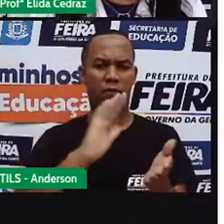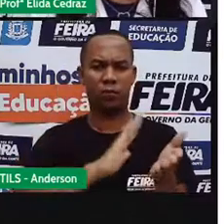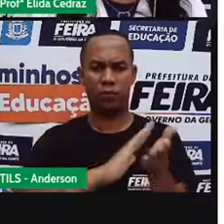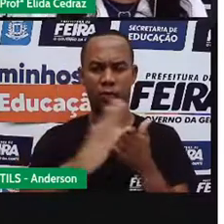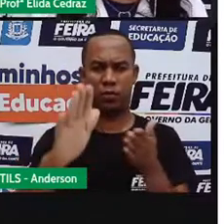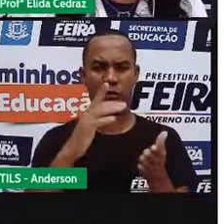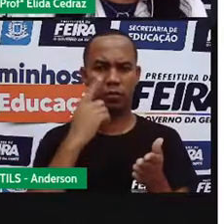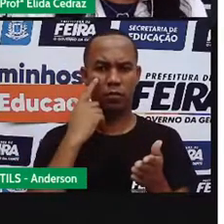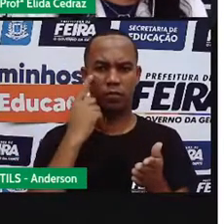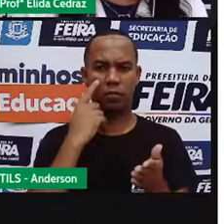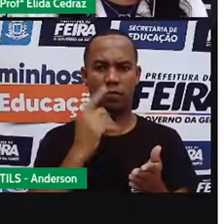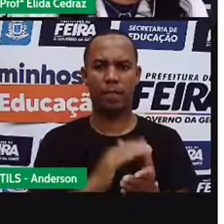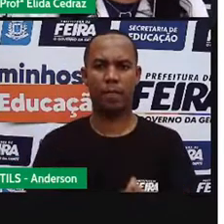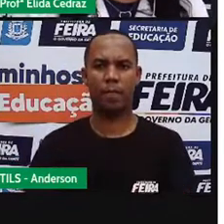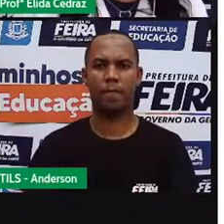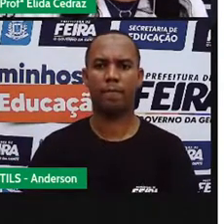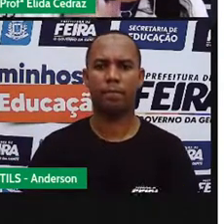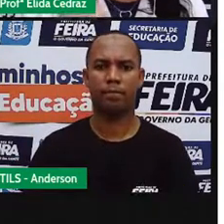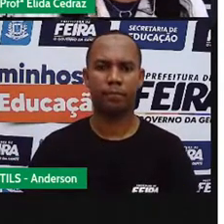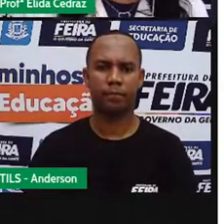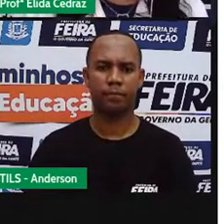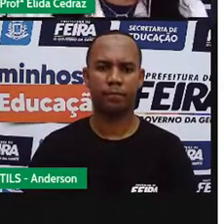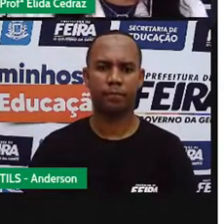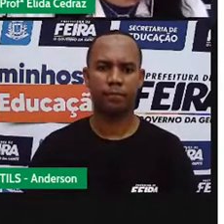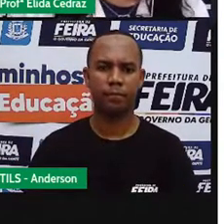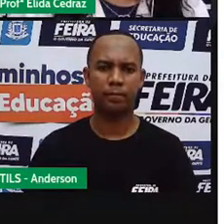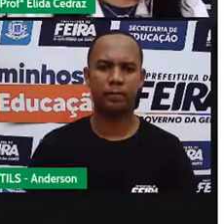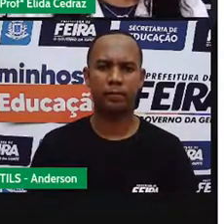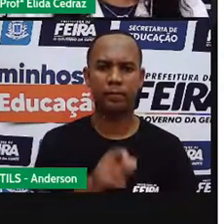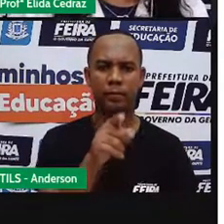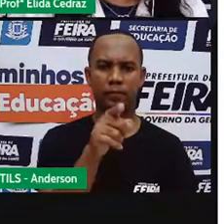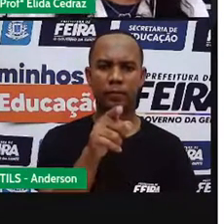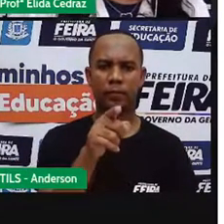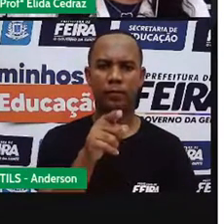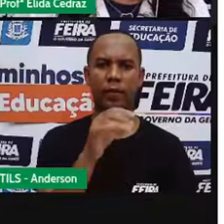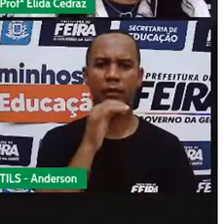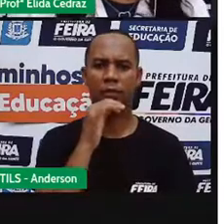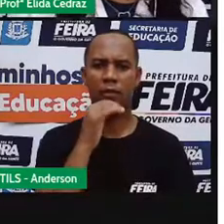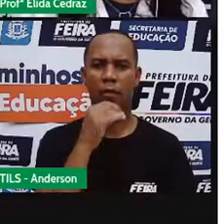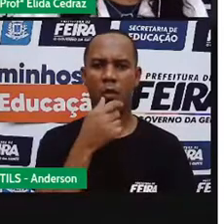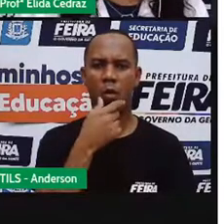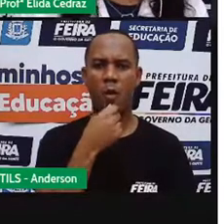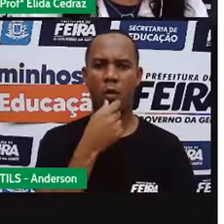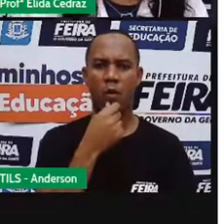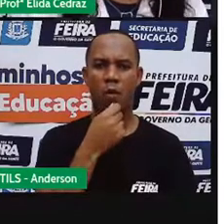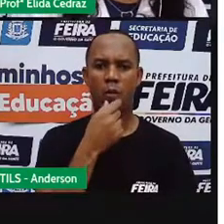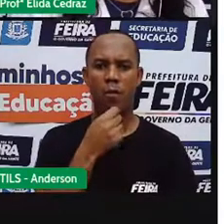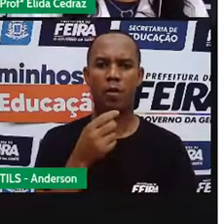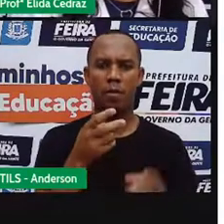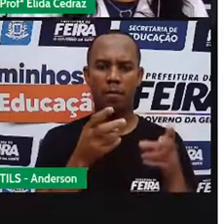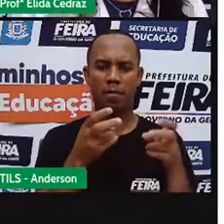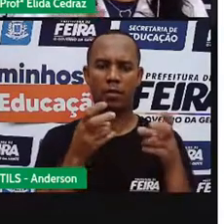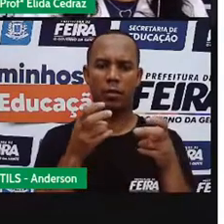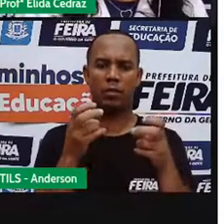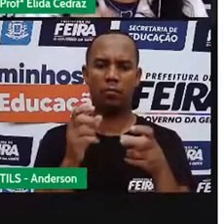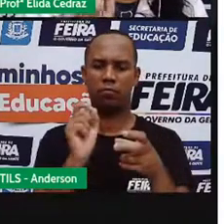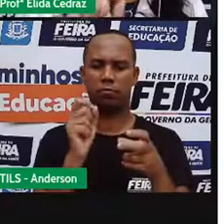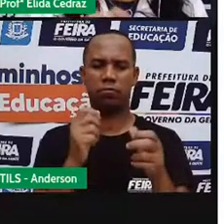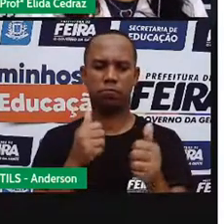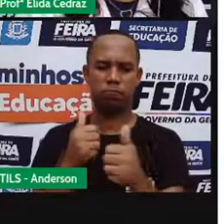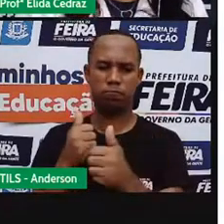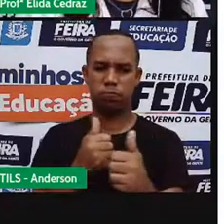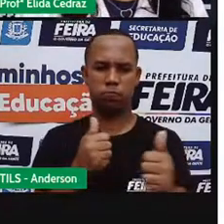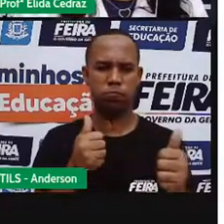Olha essa embarcação que João das Botas estava pilotando. Ele perseguiu o